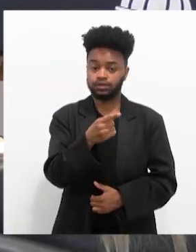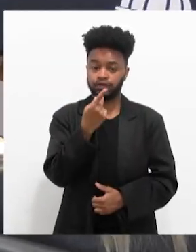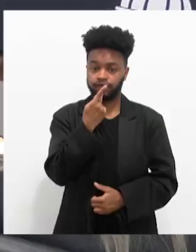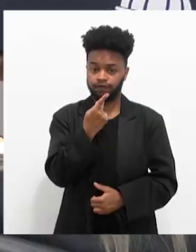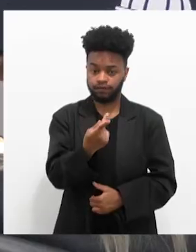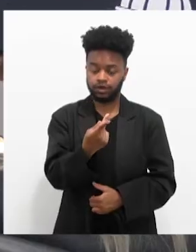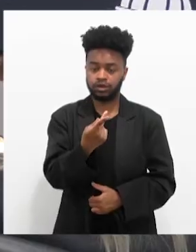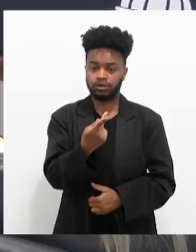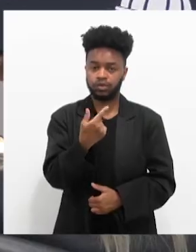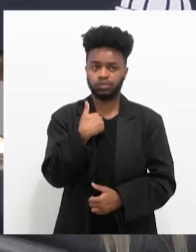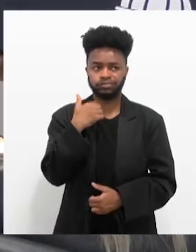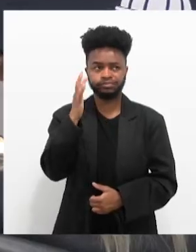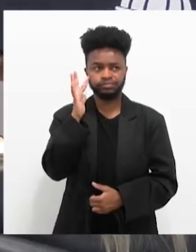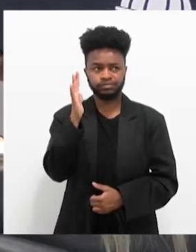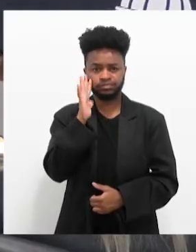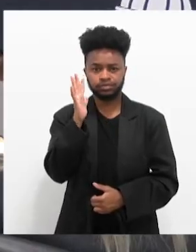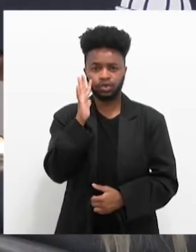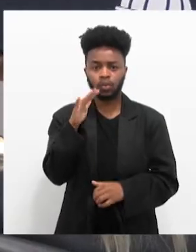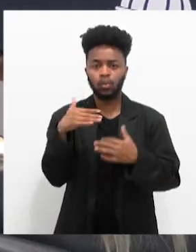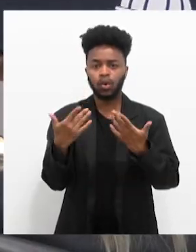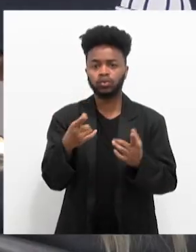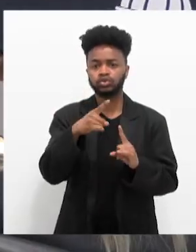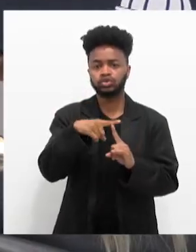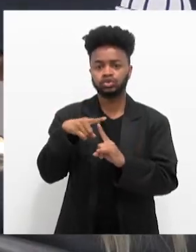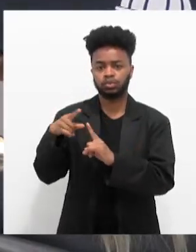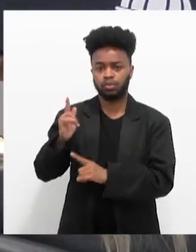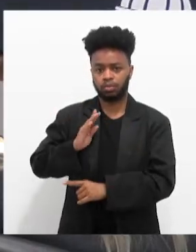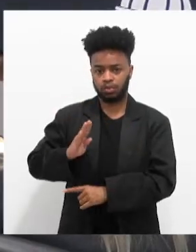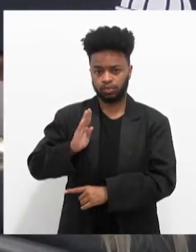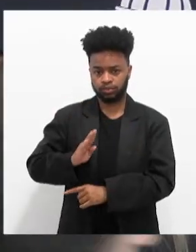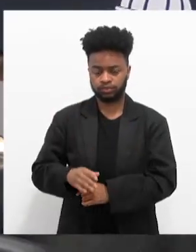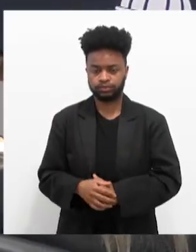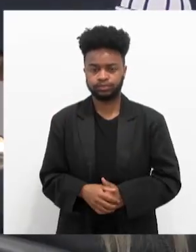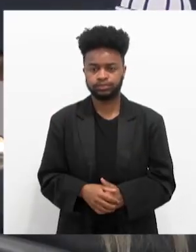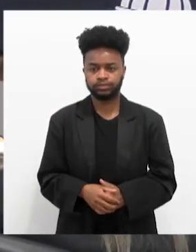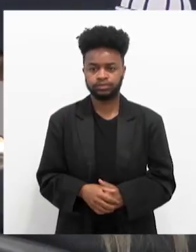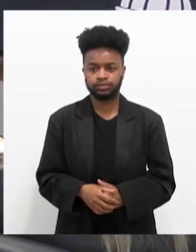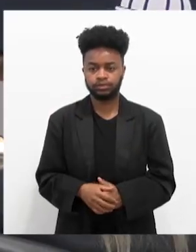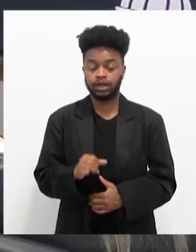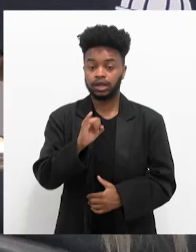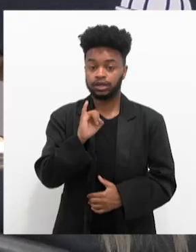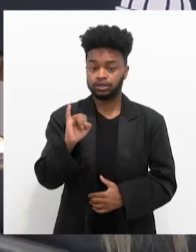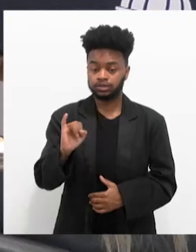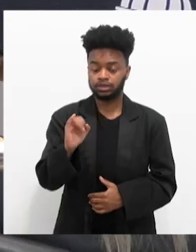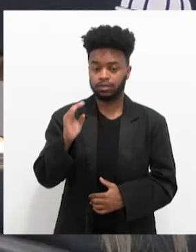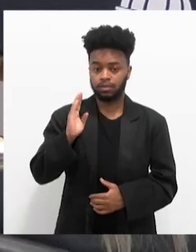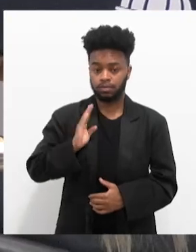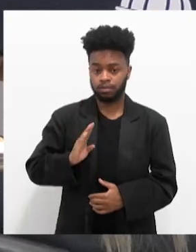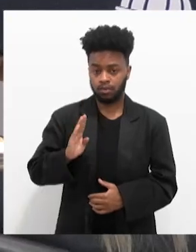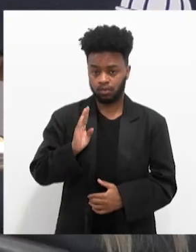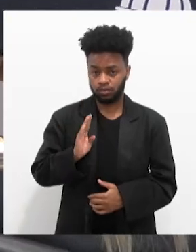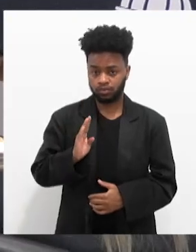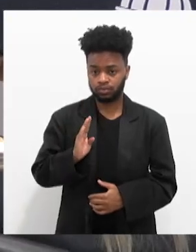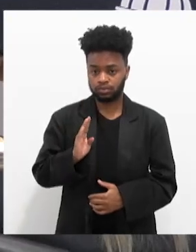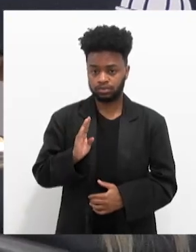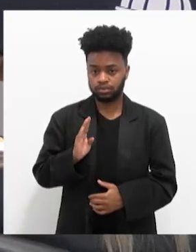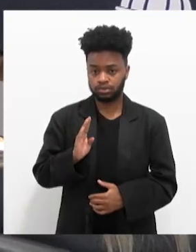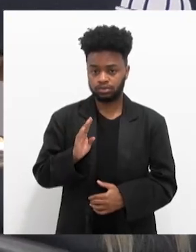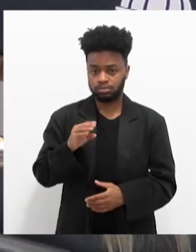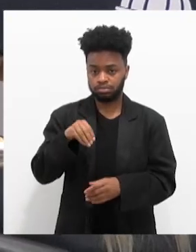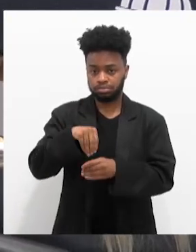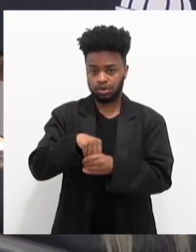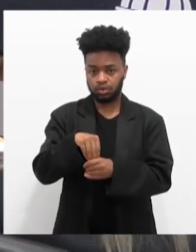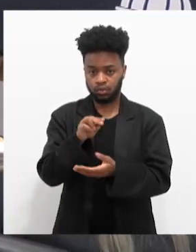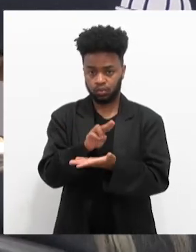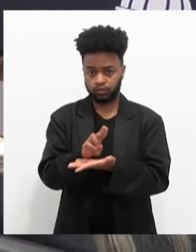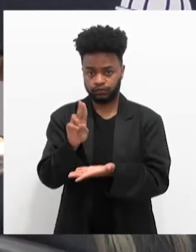estava imaginando os tipos de bolsistas. Se é um bolsista de uma